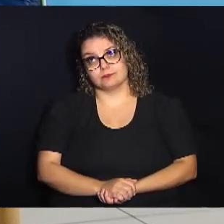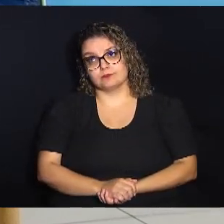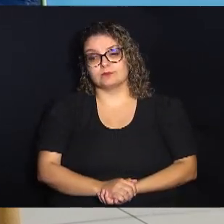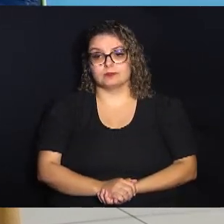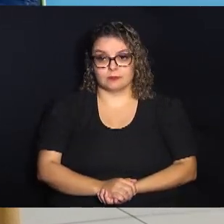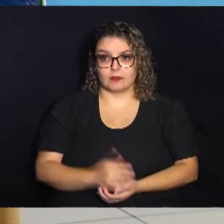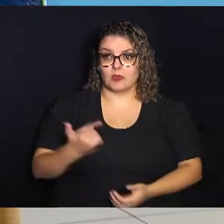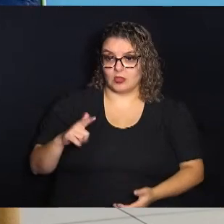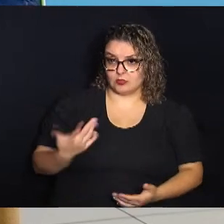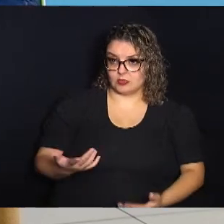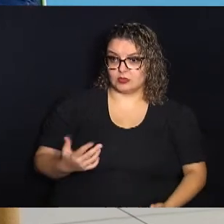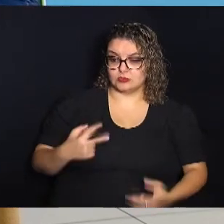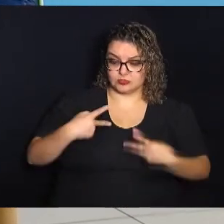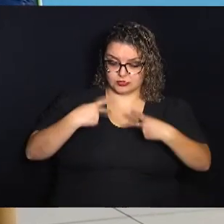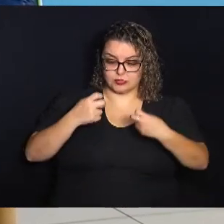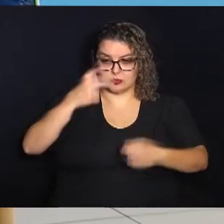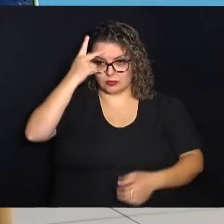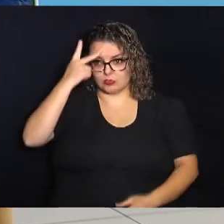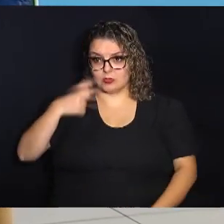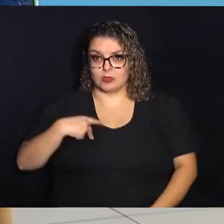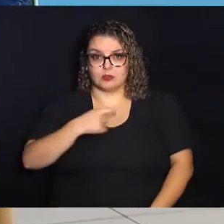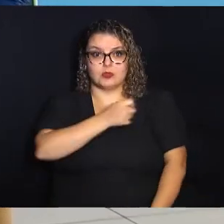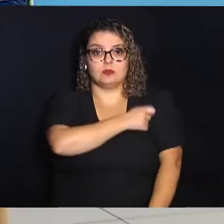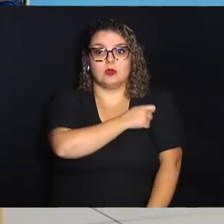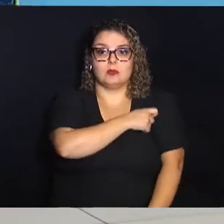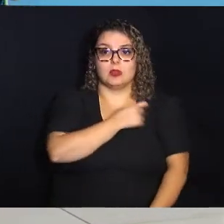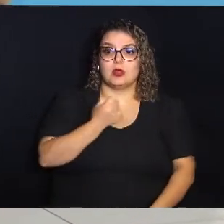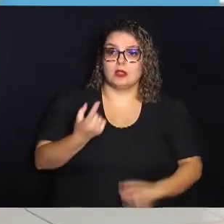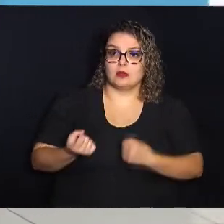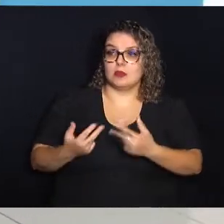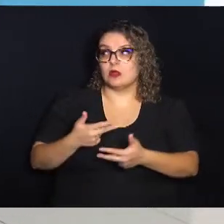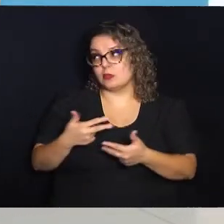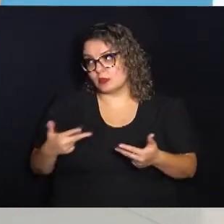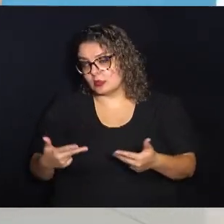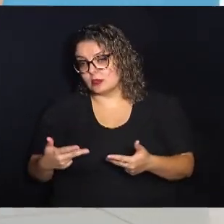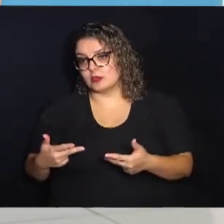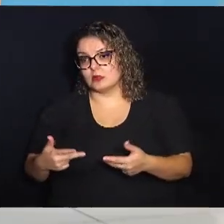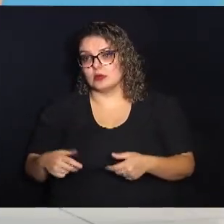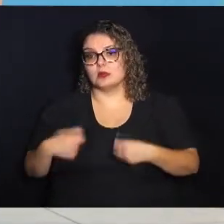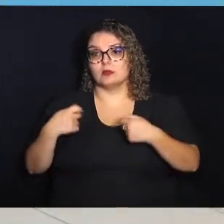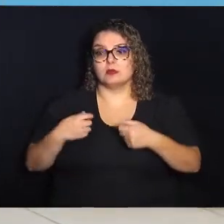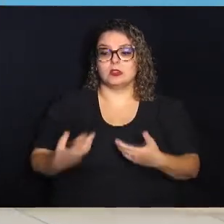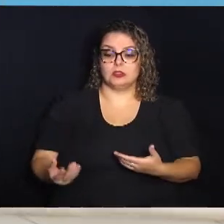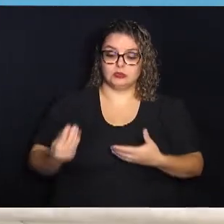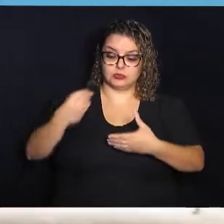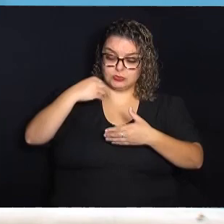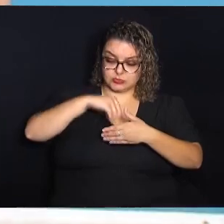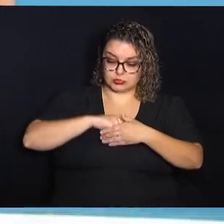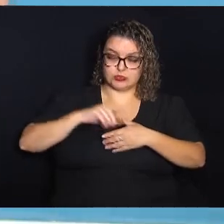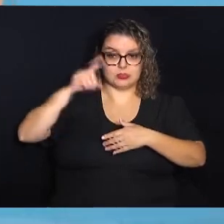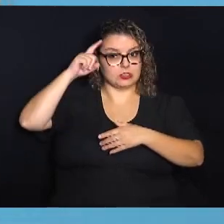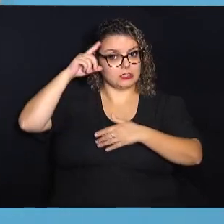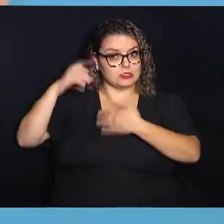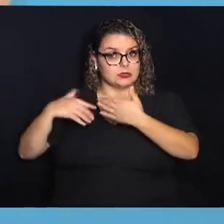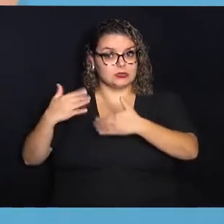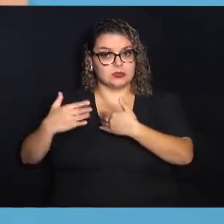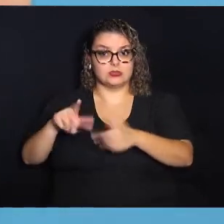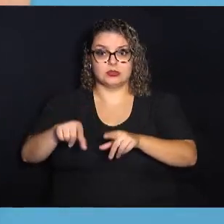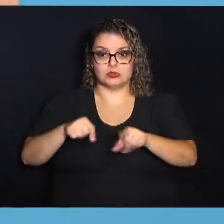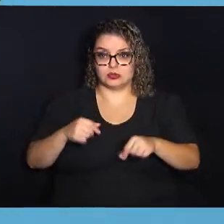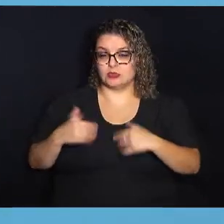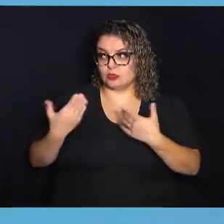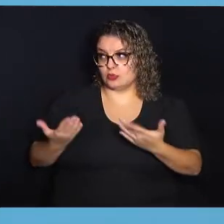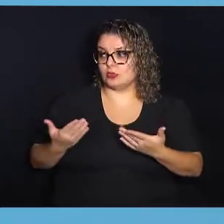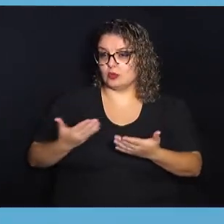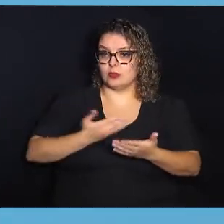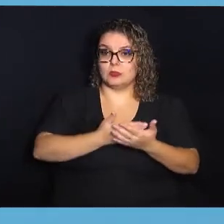Novamente é uma questão que vai entrar no autoconhecimento, né, do estudante, mas algumas coisas precisam entrar nesse momento de escolher